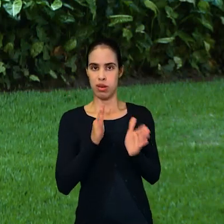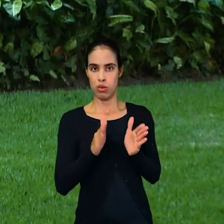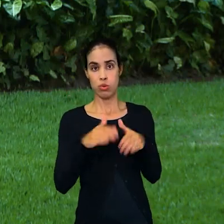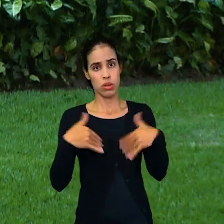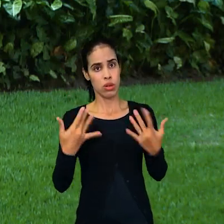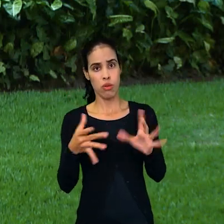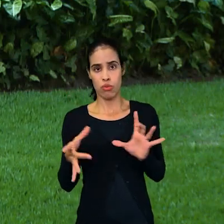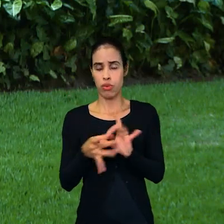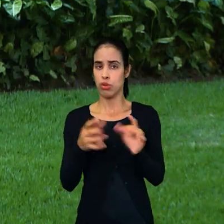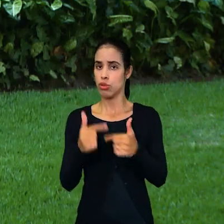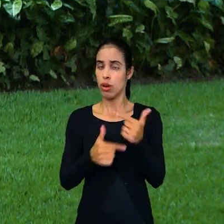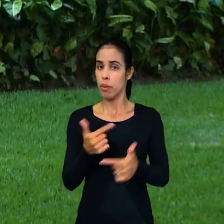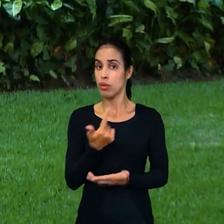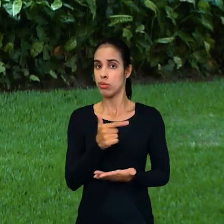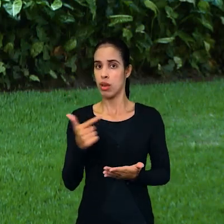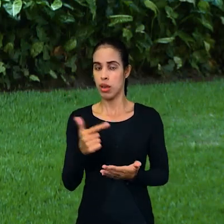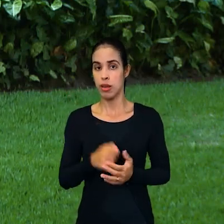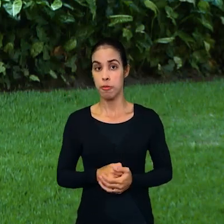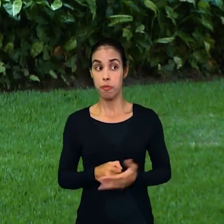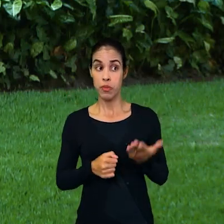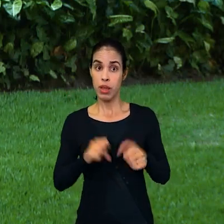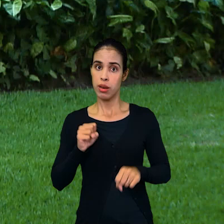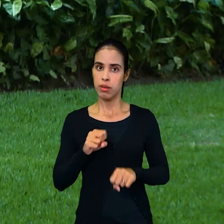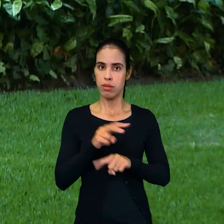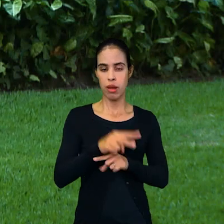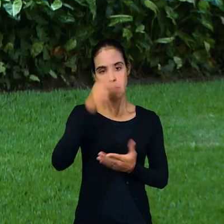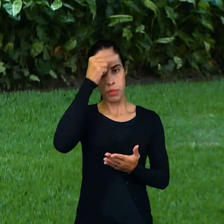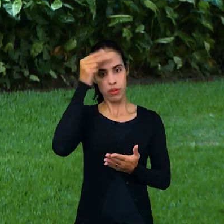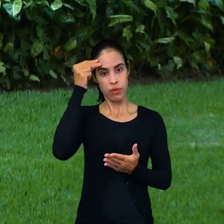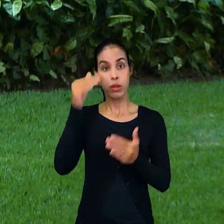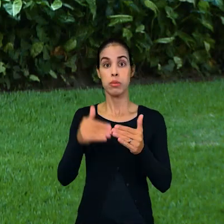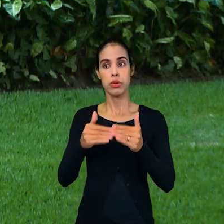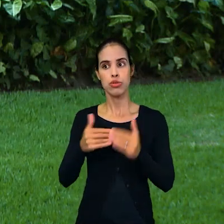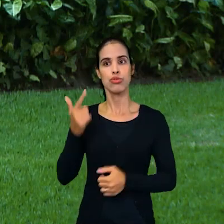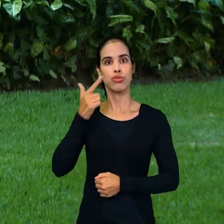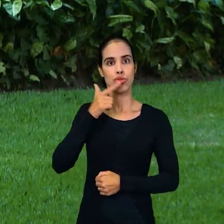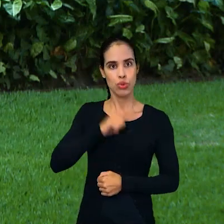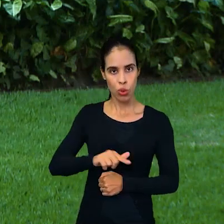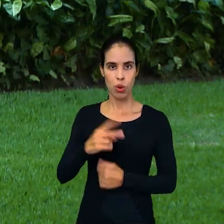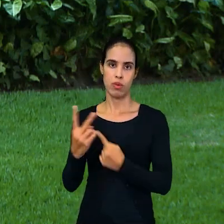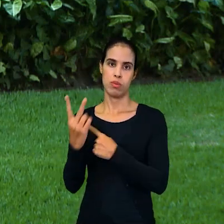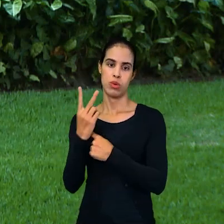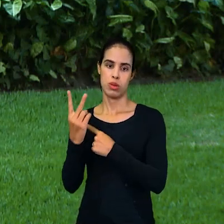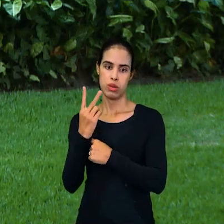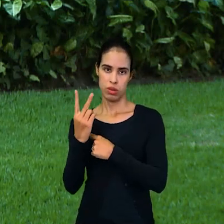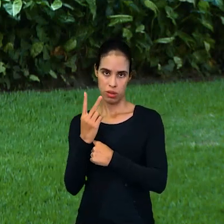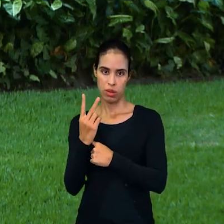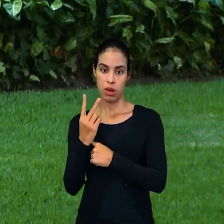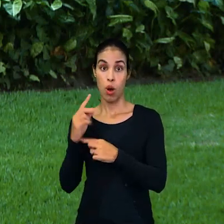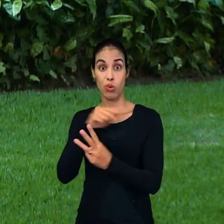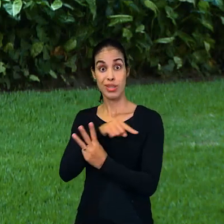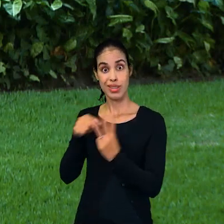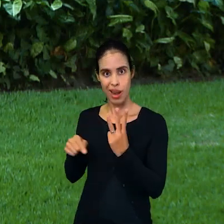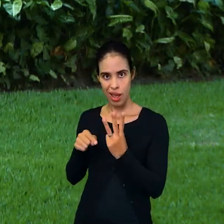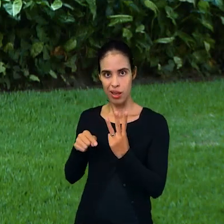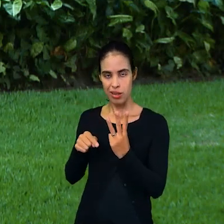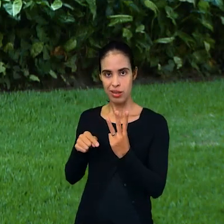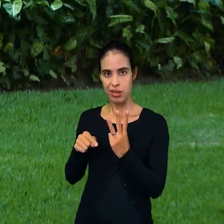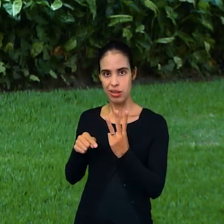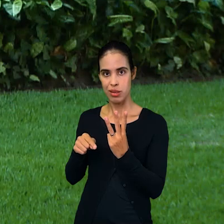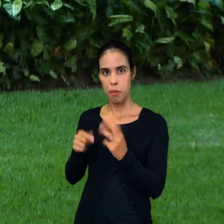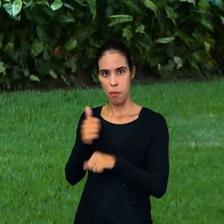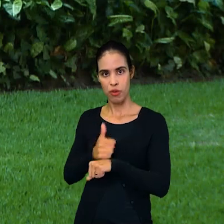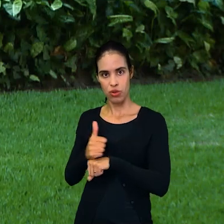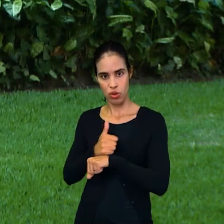sem vínculo de emprego. Ao assumir o cargo de prefeito, passou a pedir novamente os serviços de segurança aos